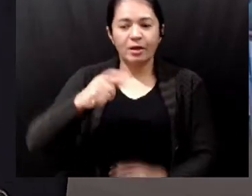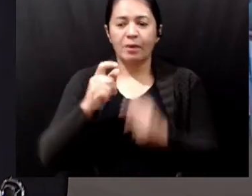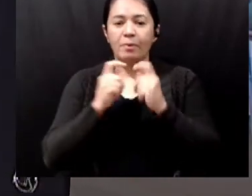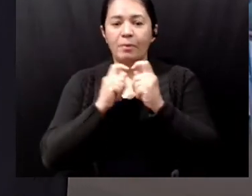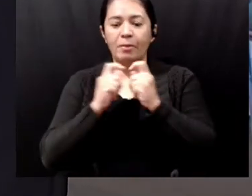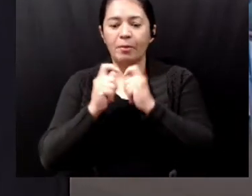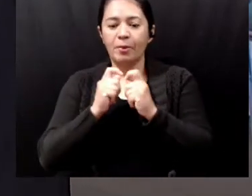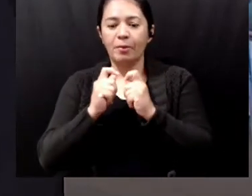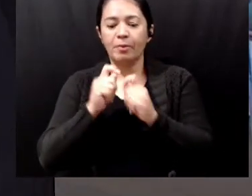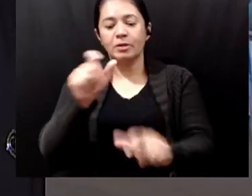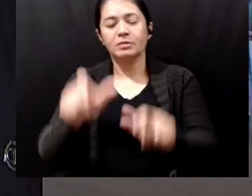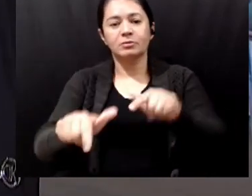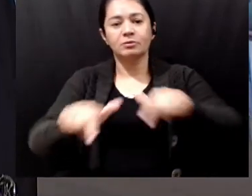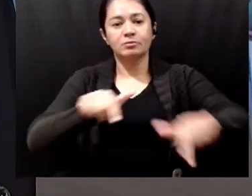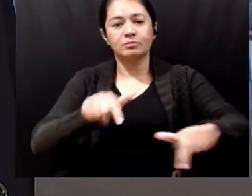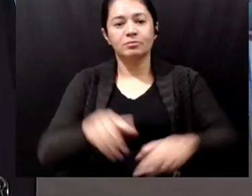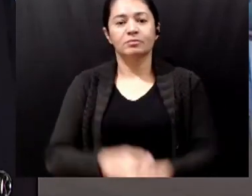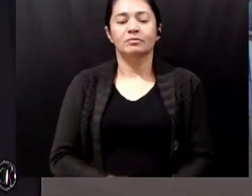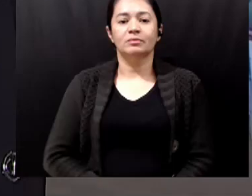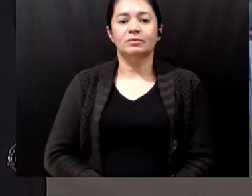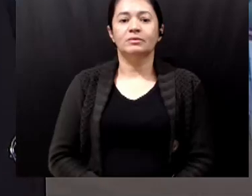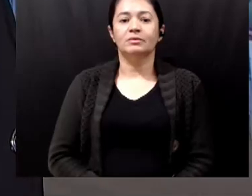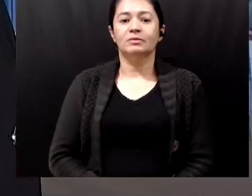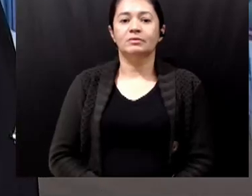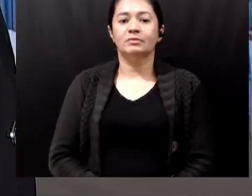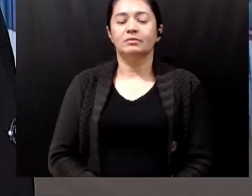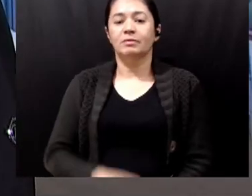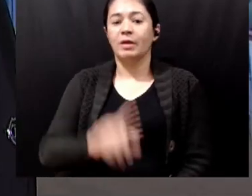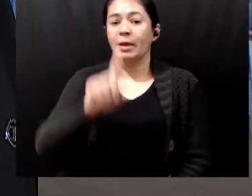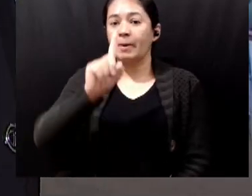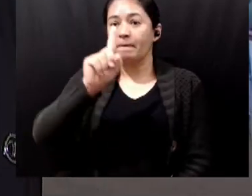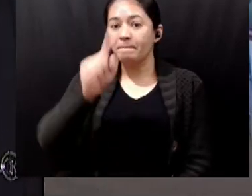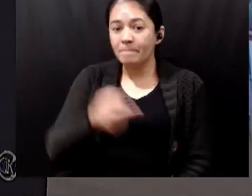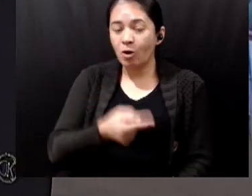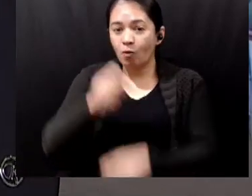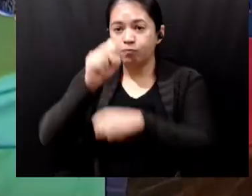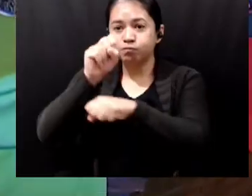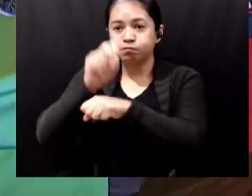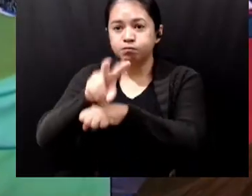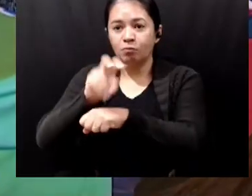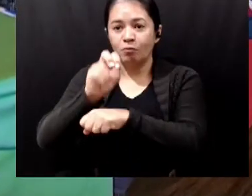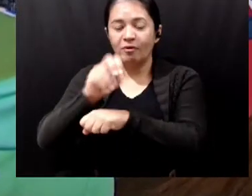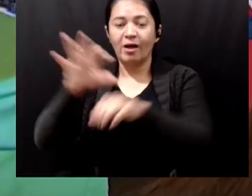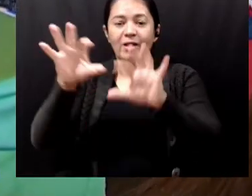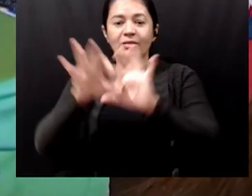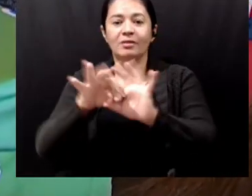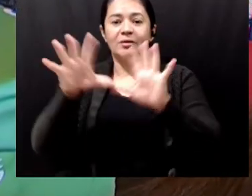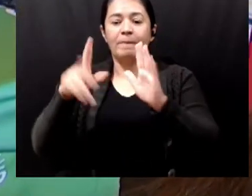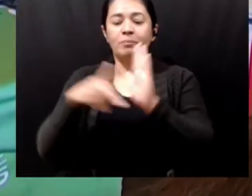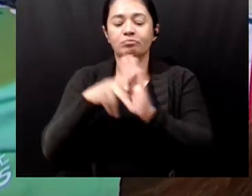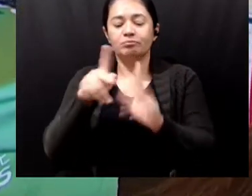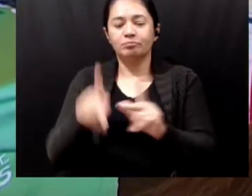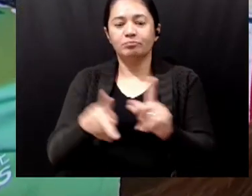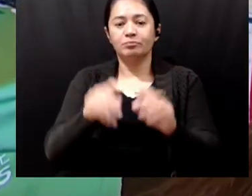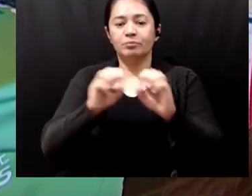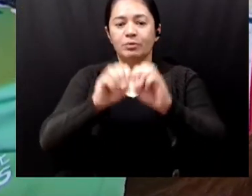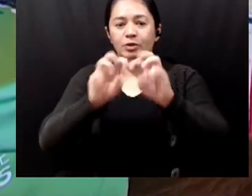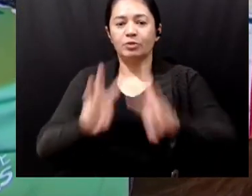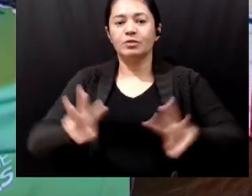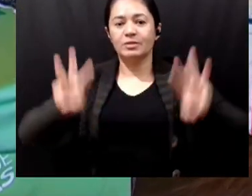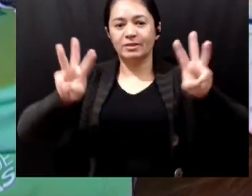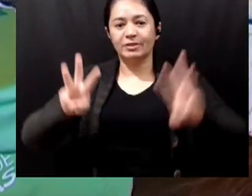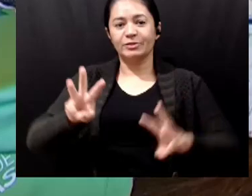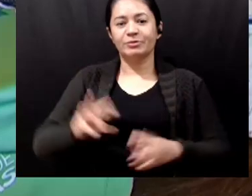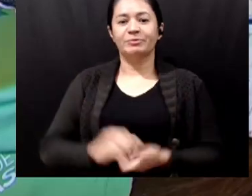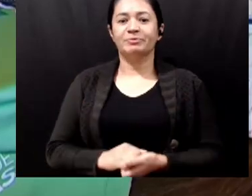trabalhadores e mais de 1.000 vagas à disposição da população pelo site do CEPAT. Nem